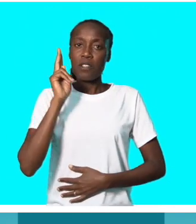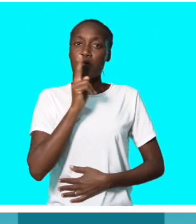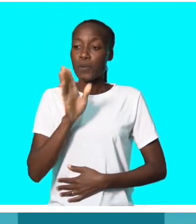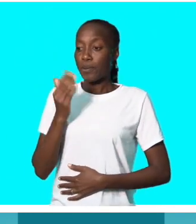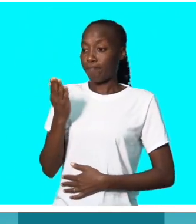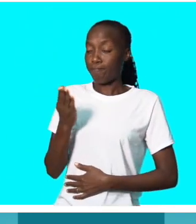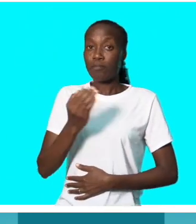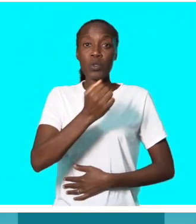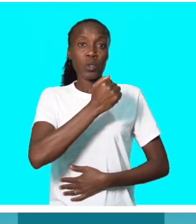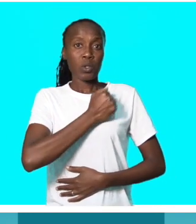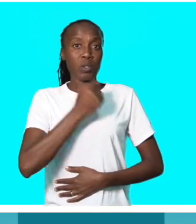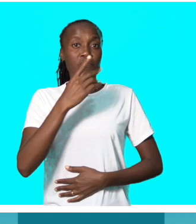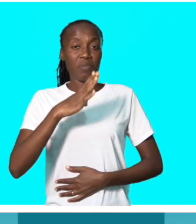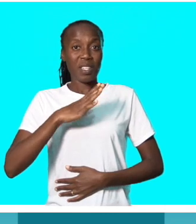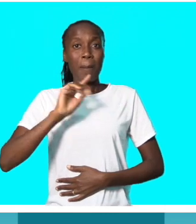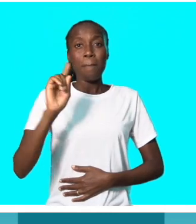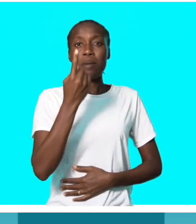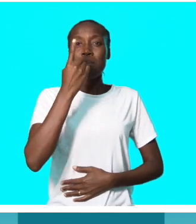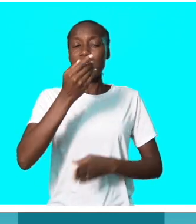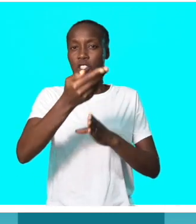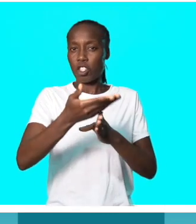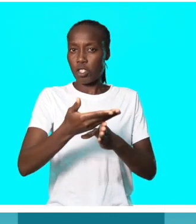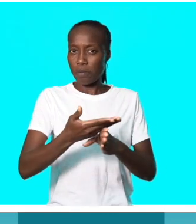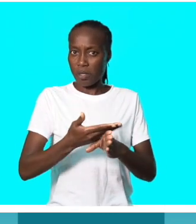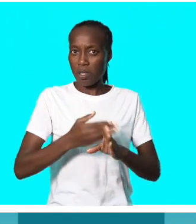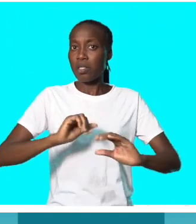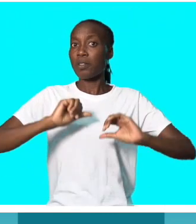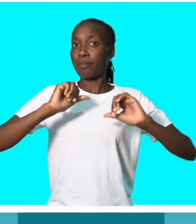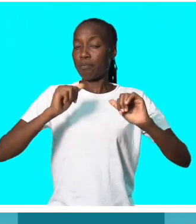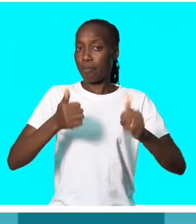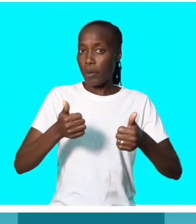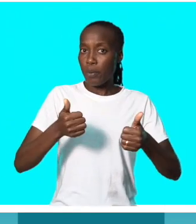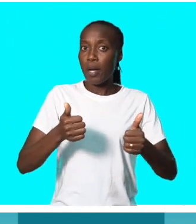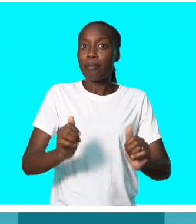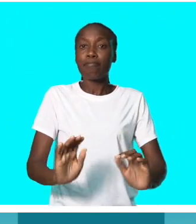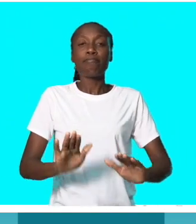isso. Gostei, foi a nossa primeira experiência, foi muito boa.